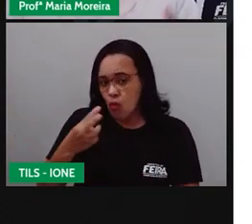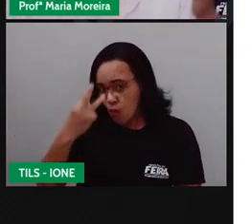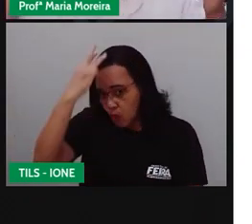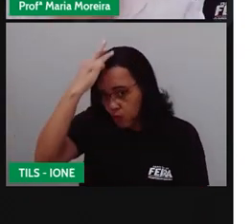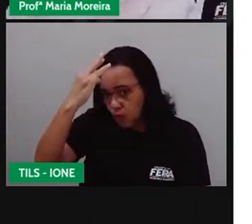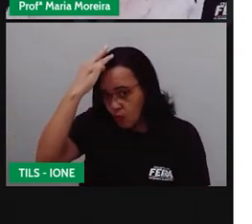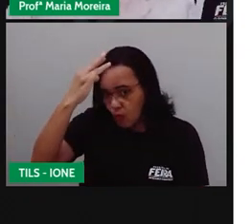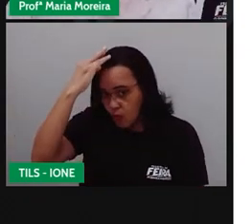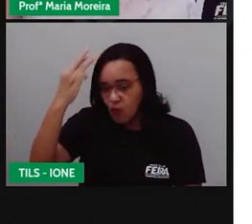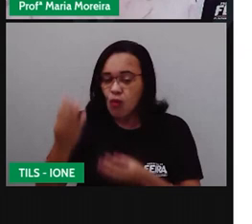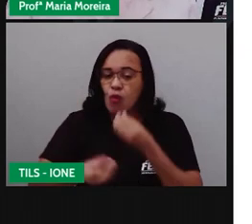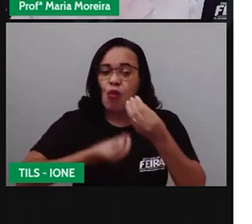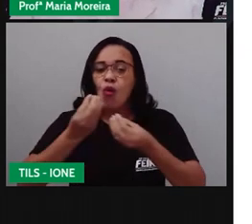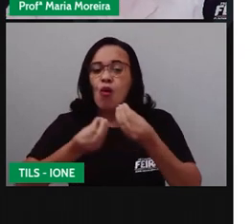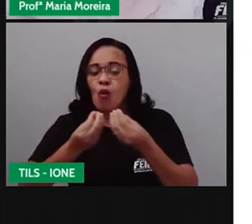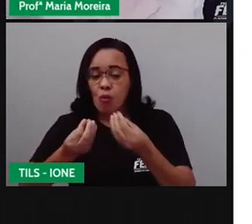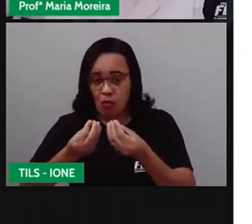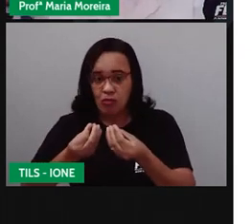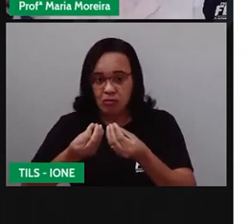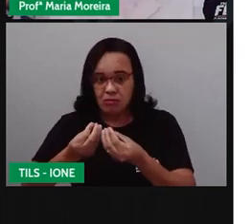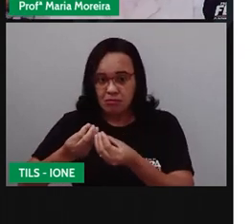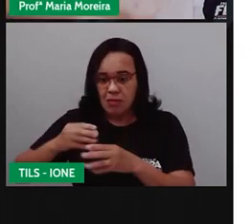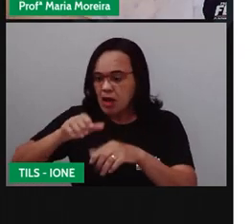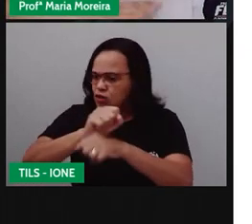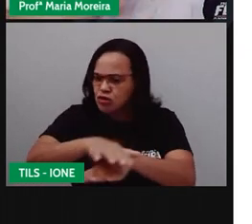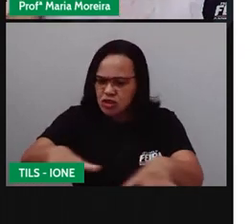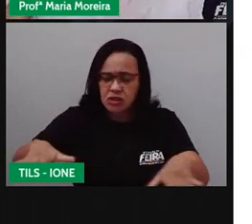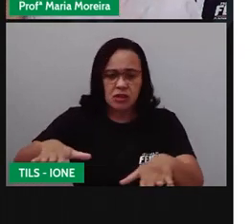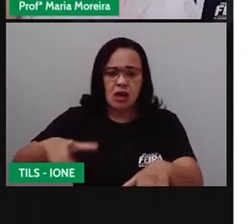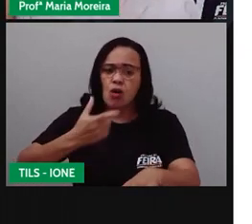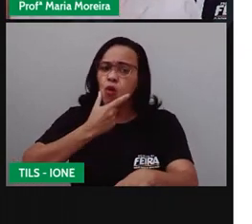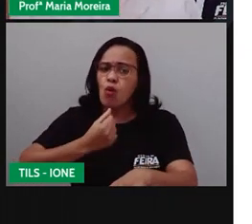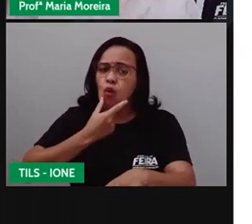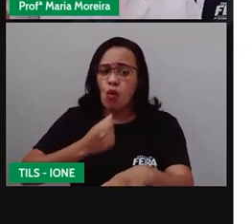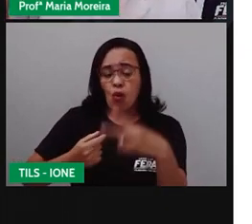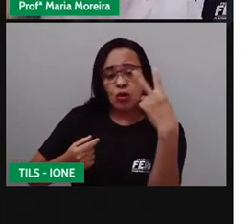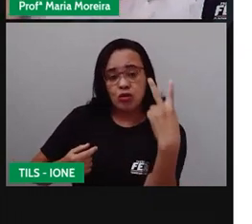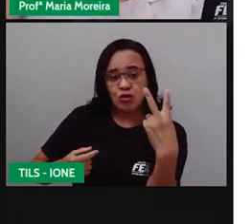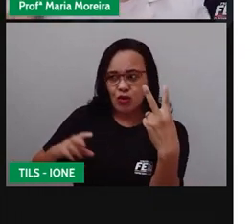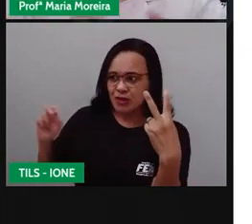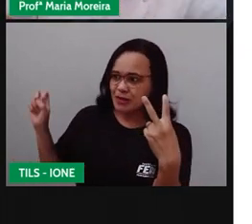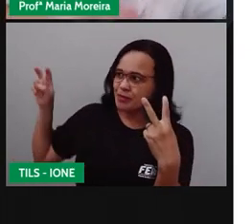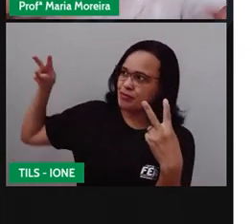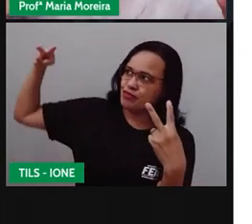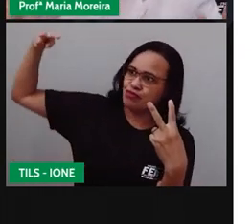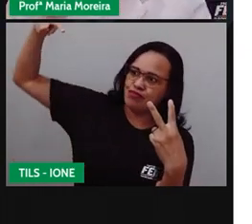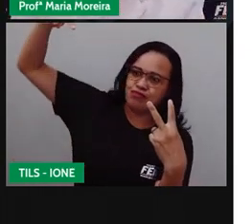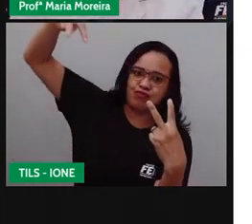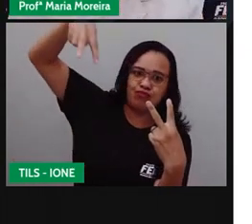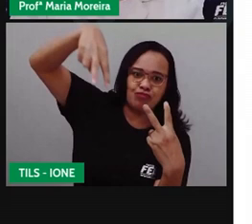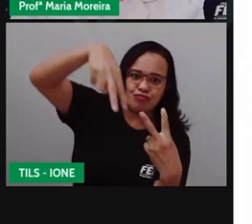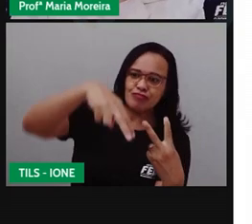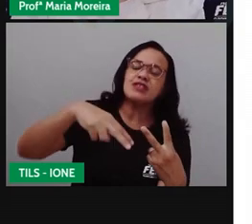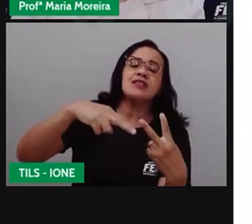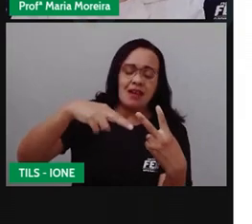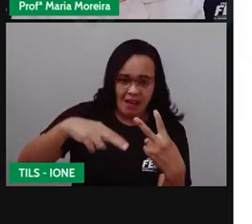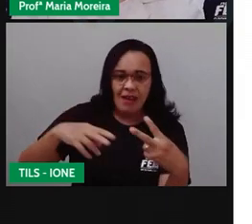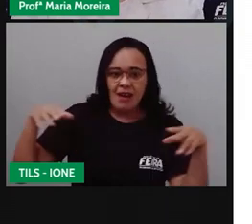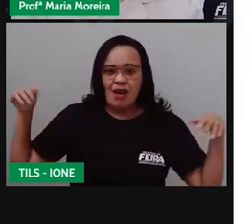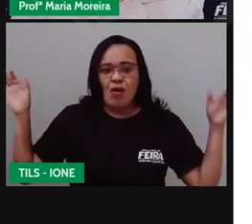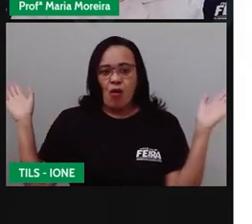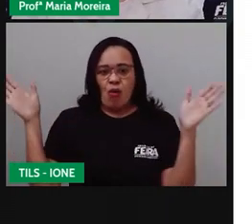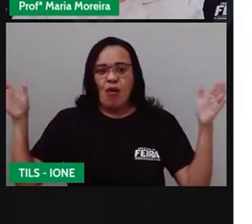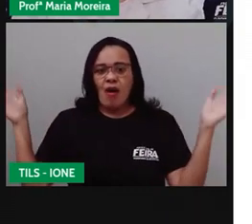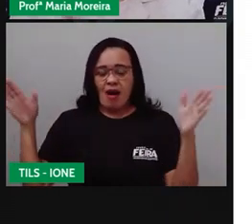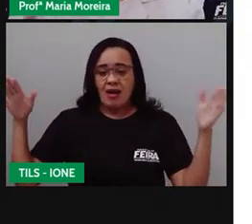chão, já esses irmãos, eles vão o quê? De um local alto e acabam se jogando, e aí, como um voo de asa delta. Quem não